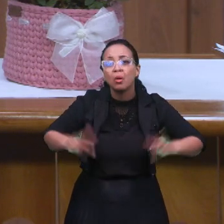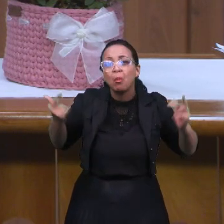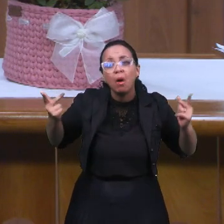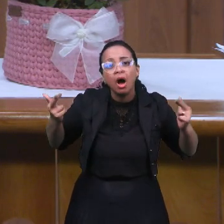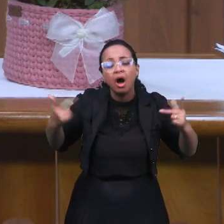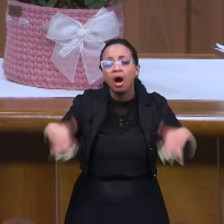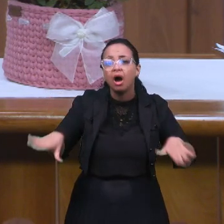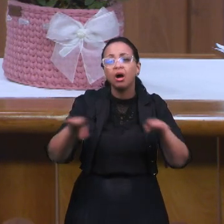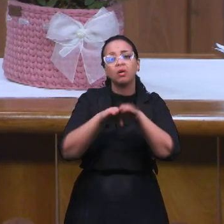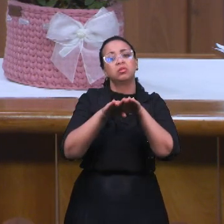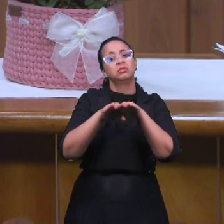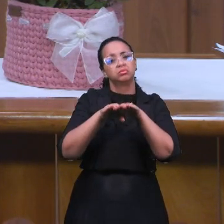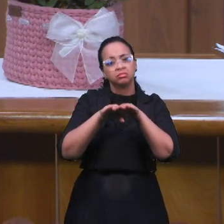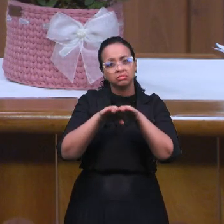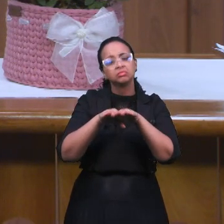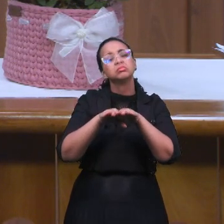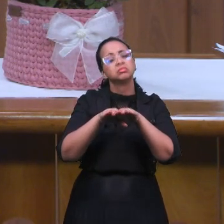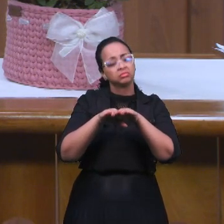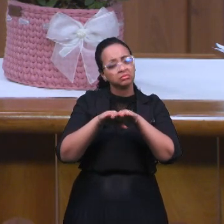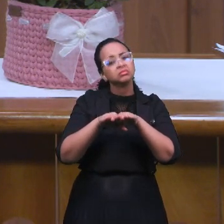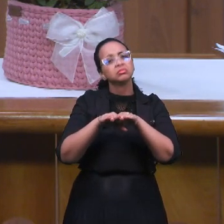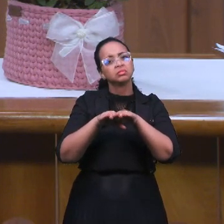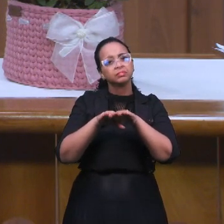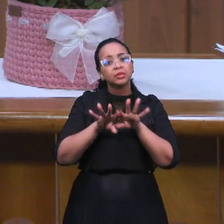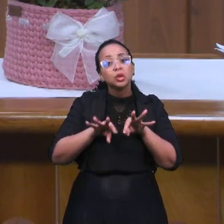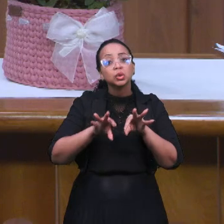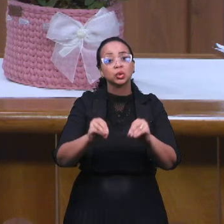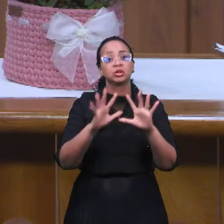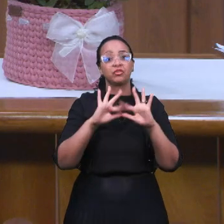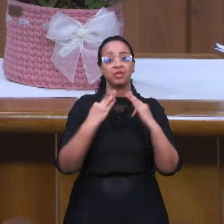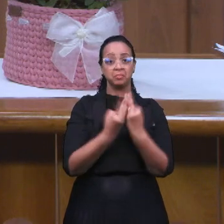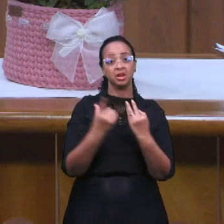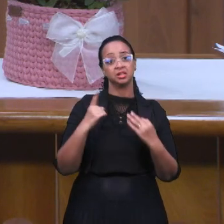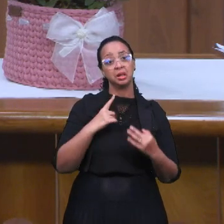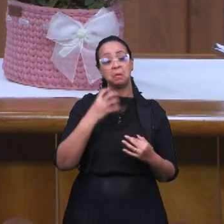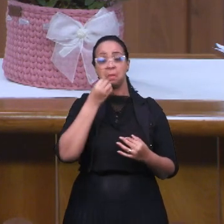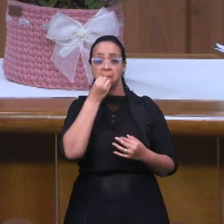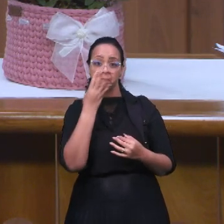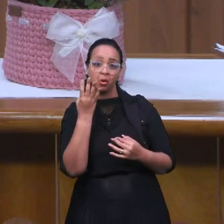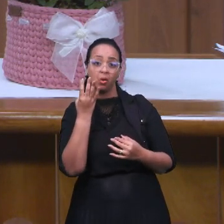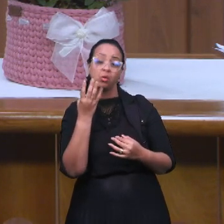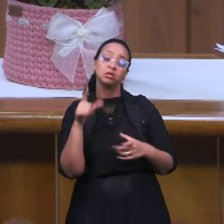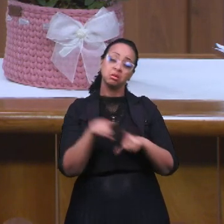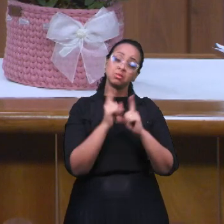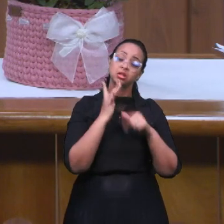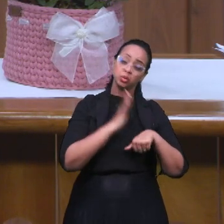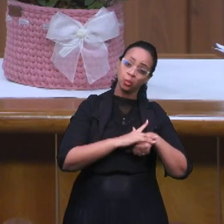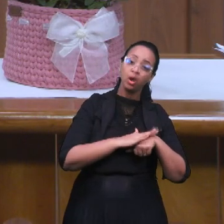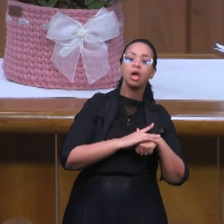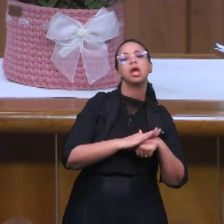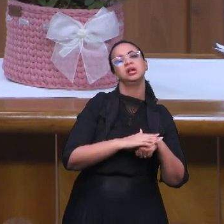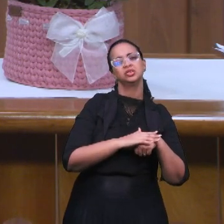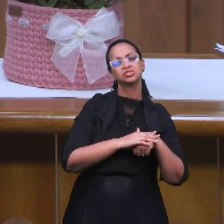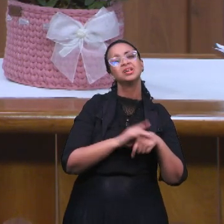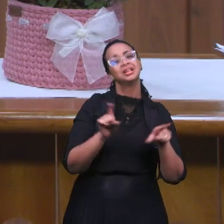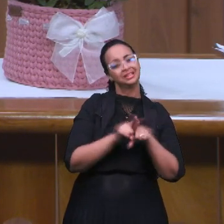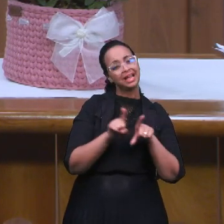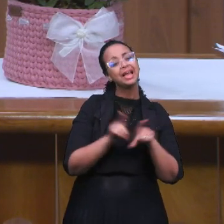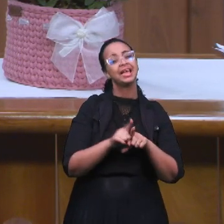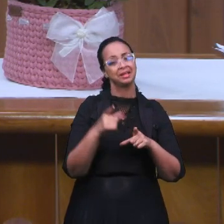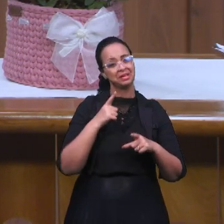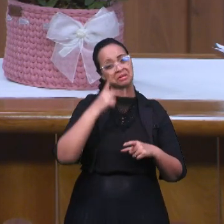consequências. Em toda casa, em toda família, tem os bons e tem os doentes, tem os sãos e tem os doidos.